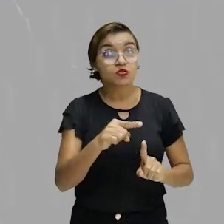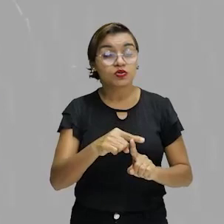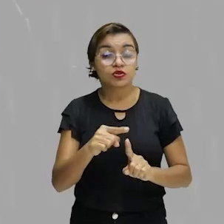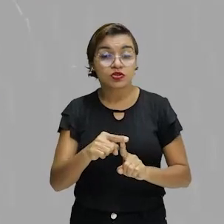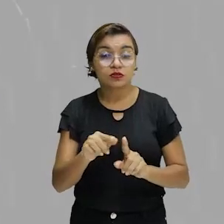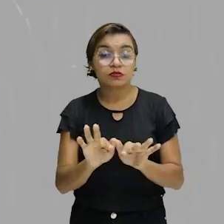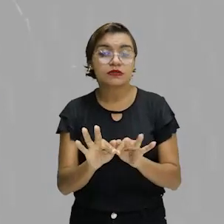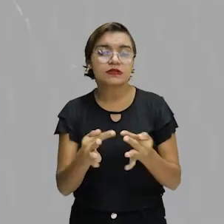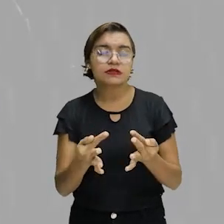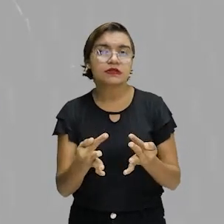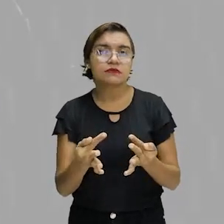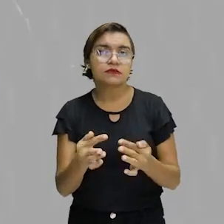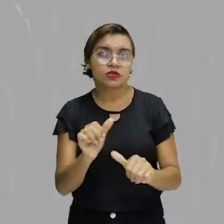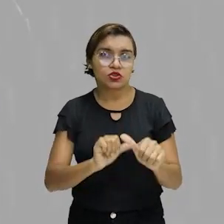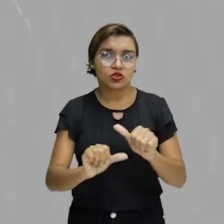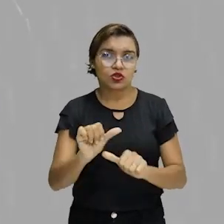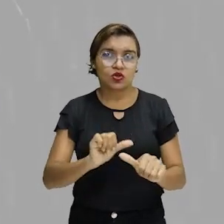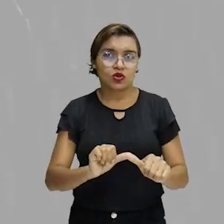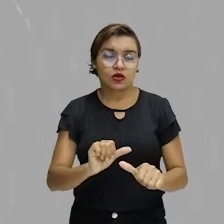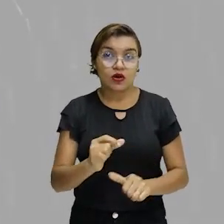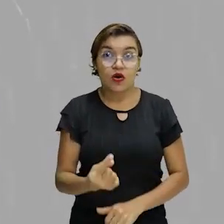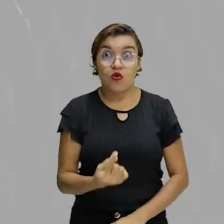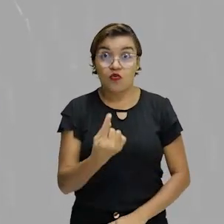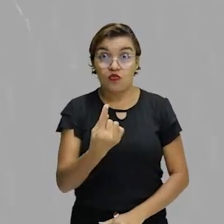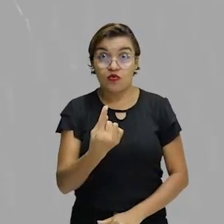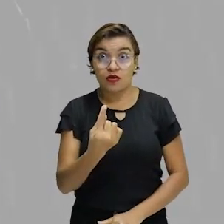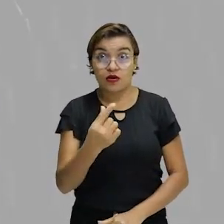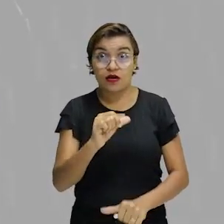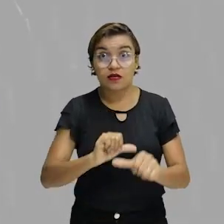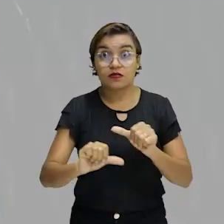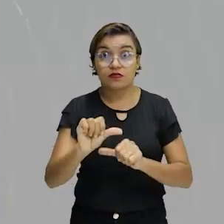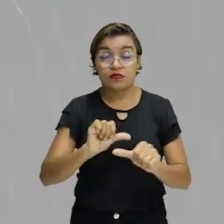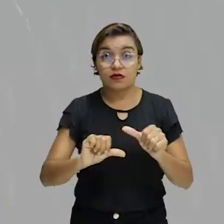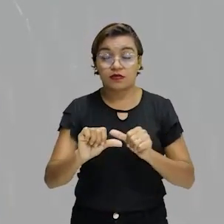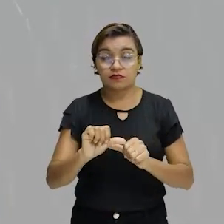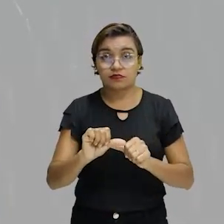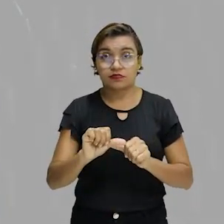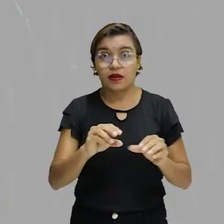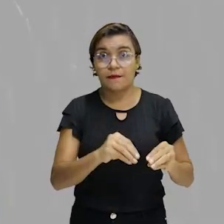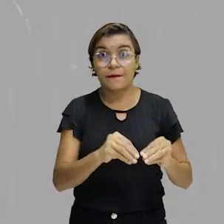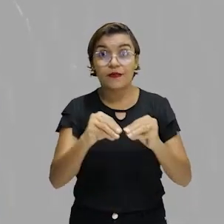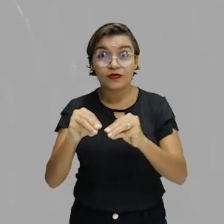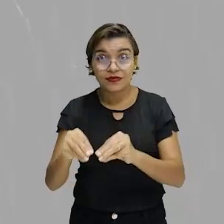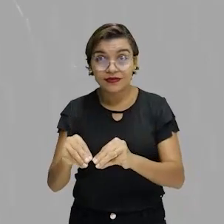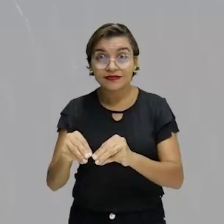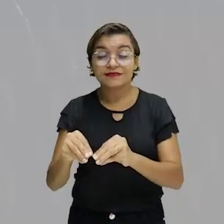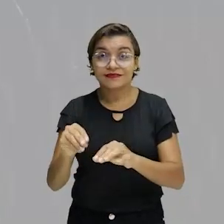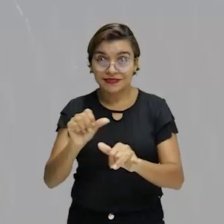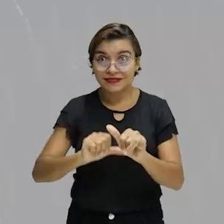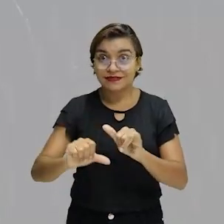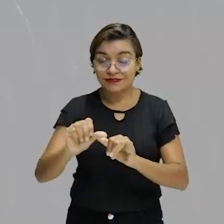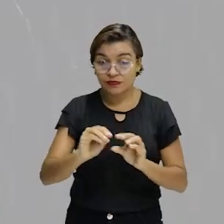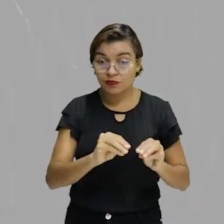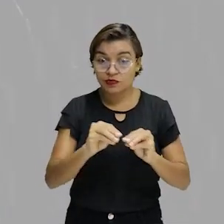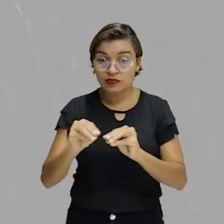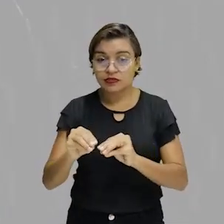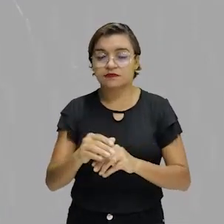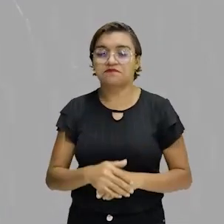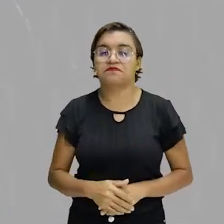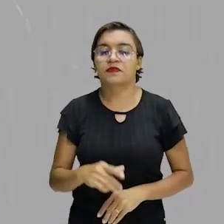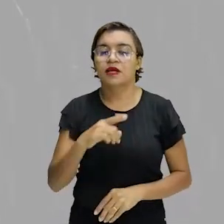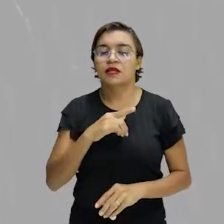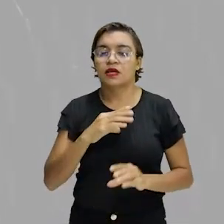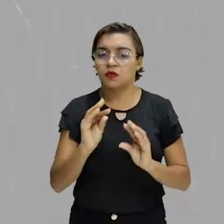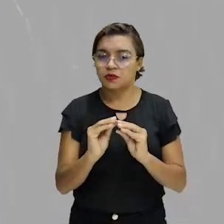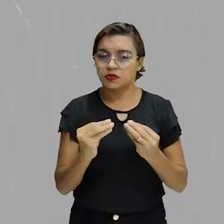simples troca reação de única troca reação de deslocamento Ok eu tenho uma